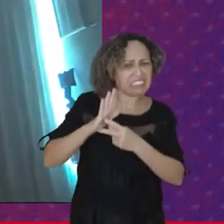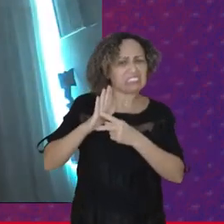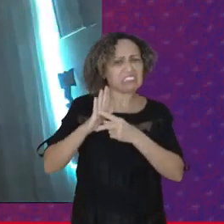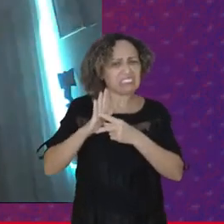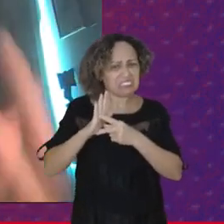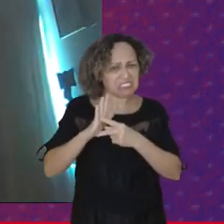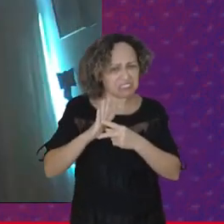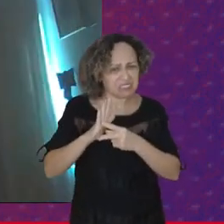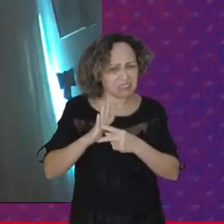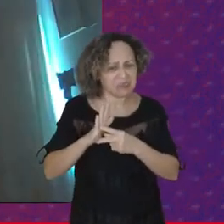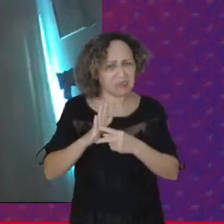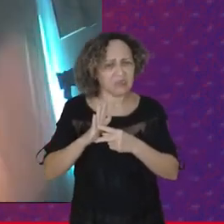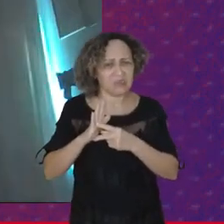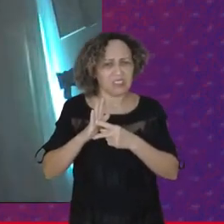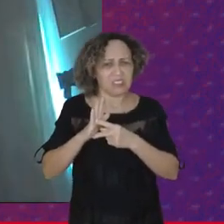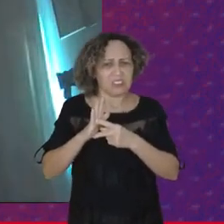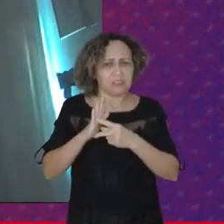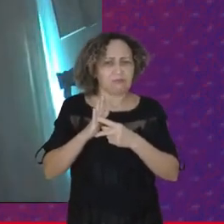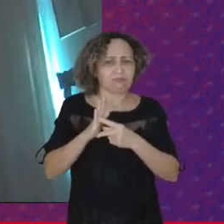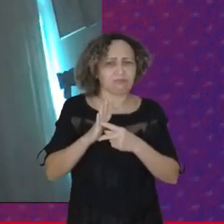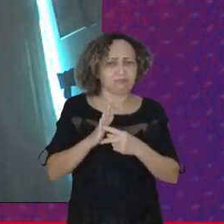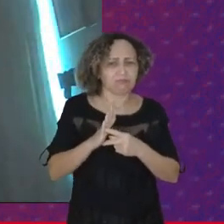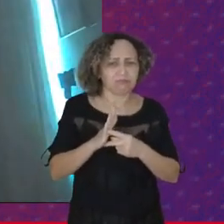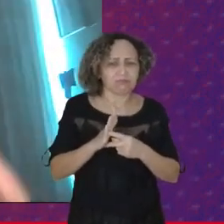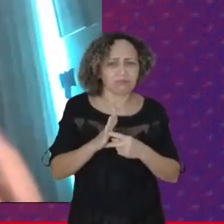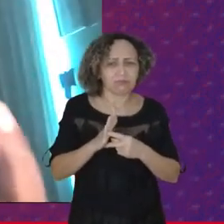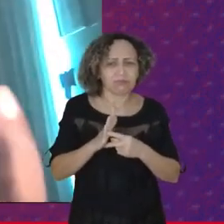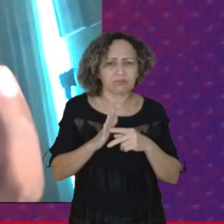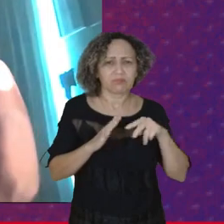ser, viver, enfim.